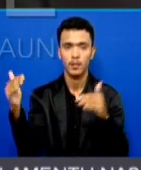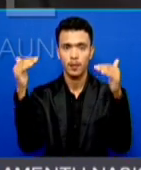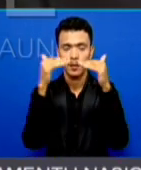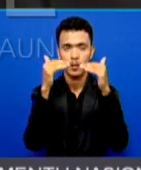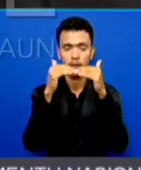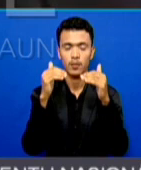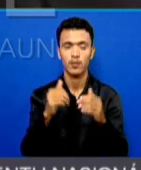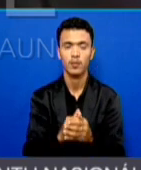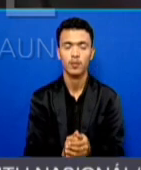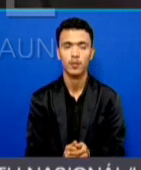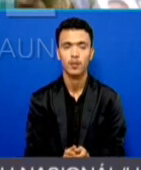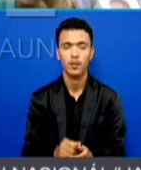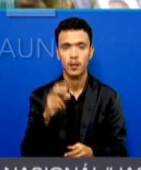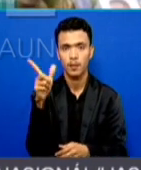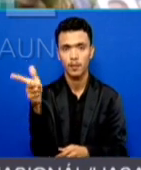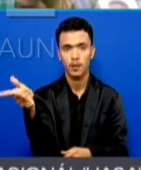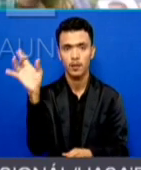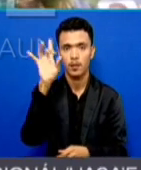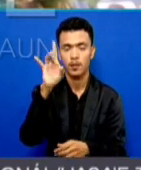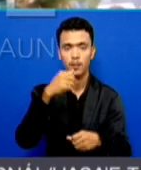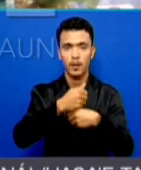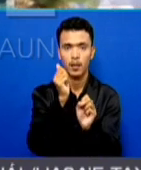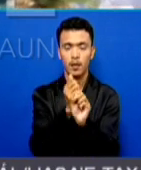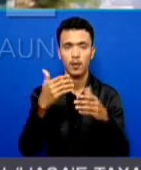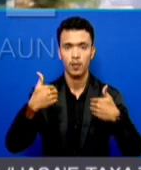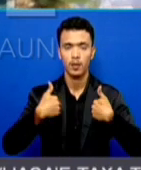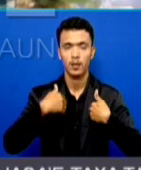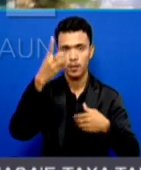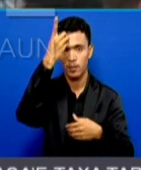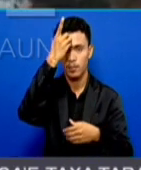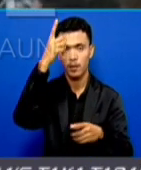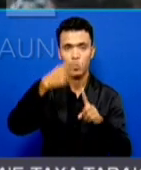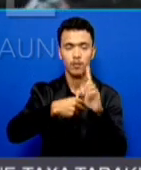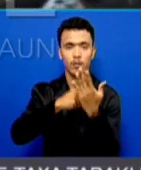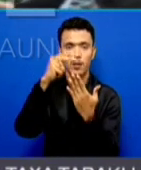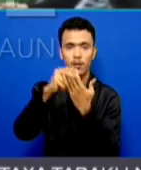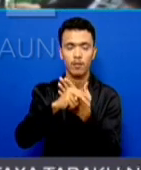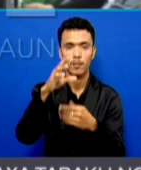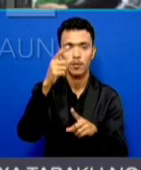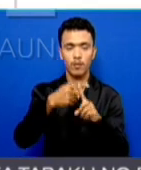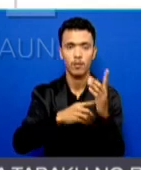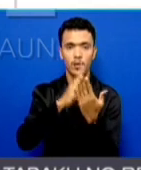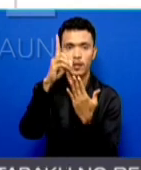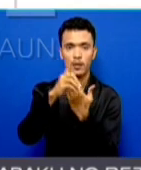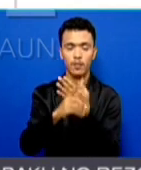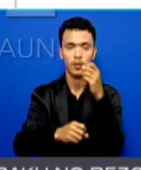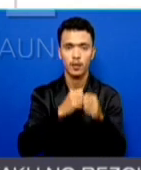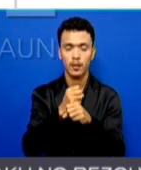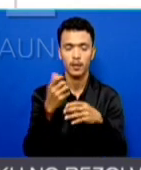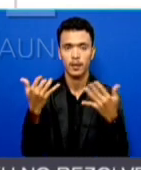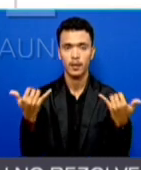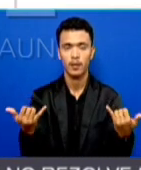of the Parties COP28, nebese halau e Dubai entre fula novembro to dezembro tinané. Vai logo entrar